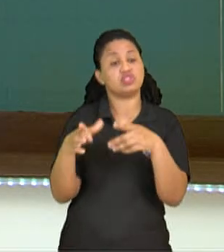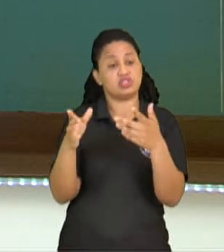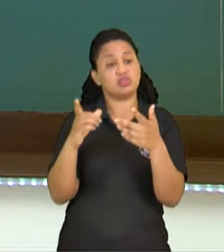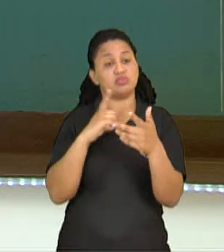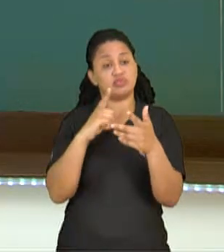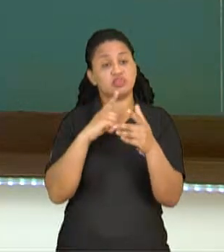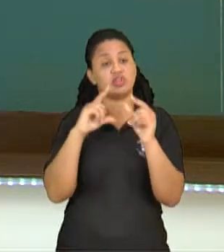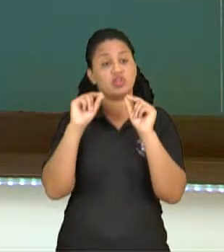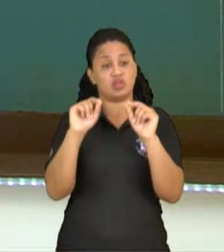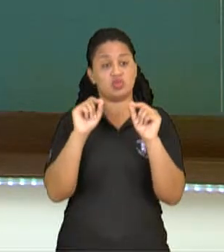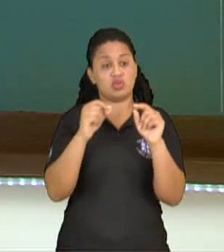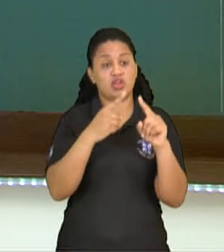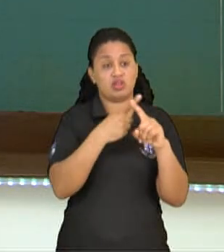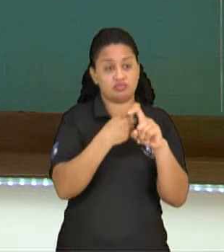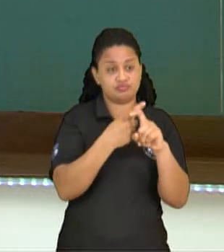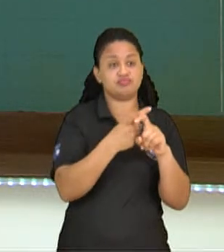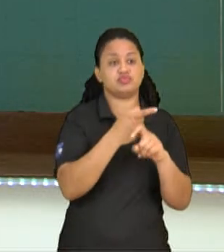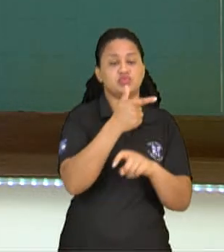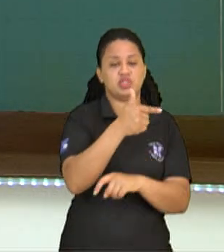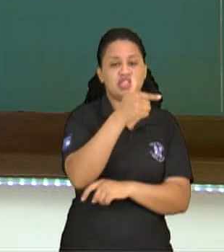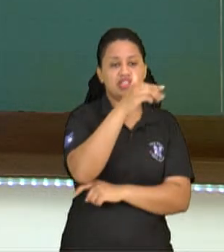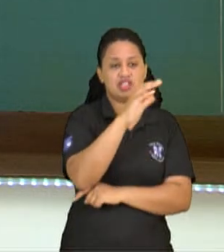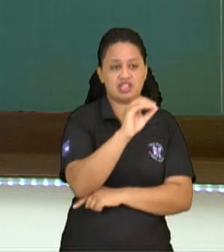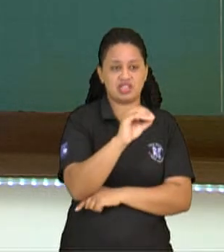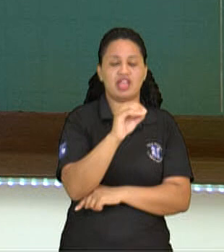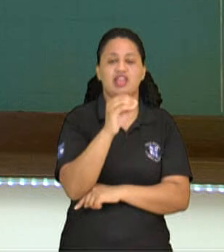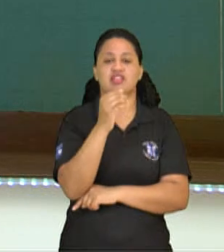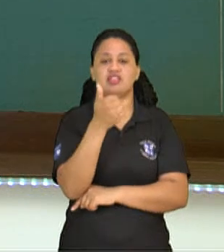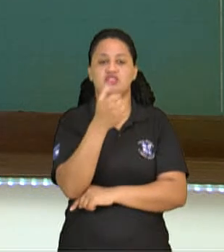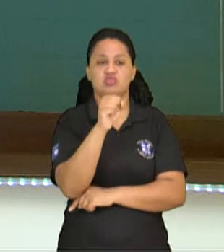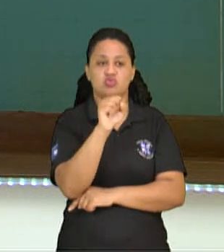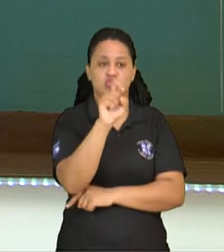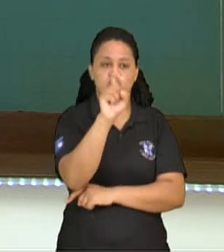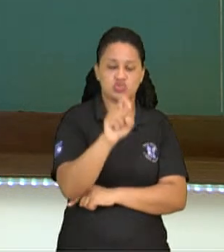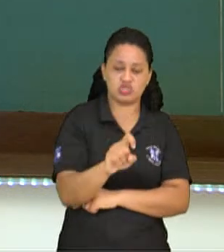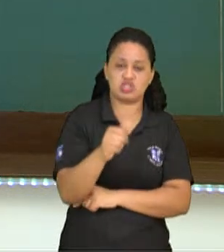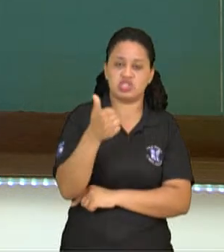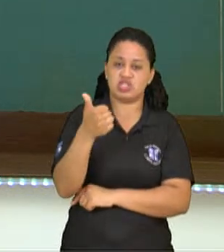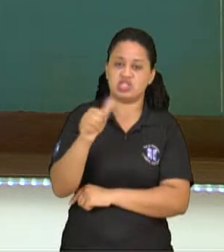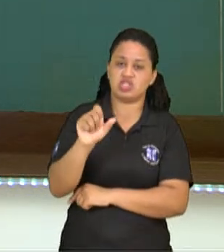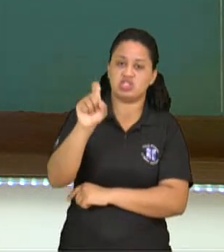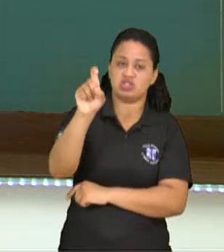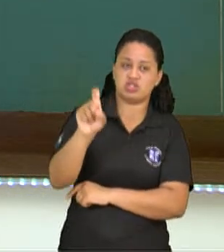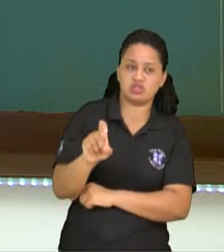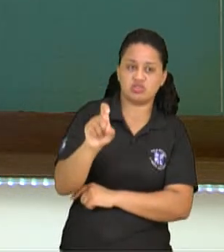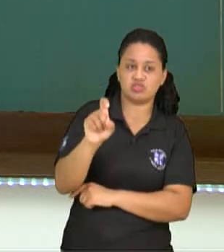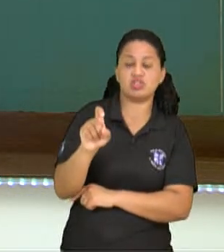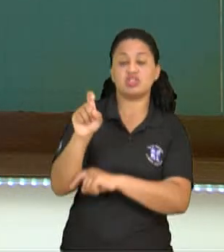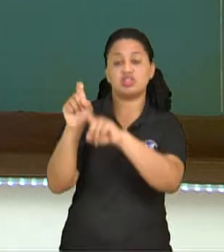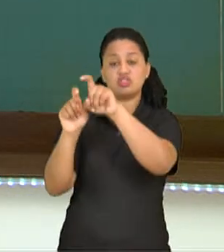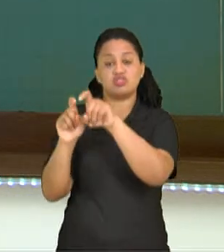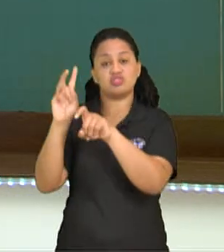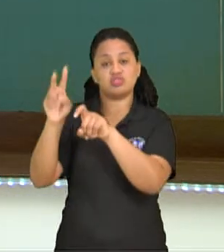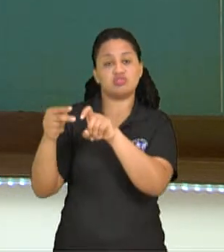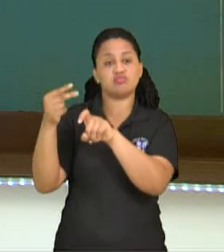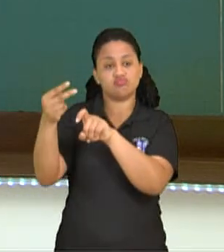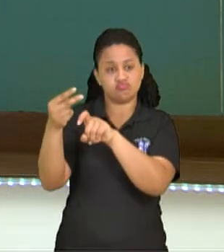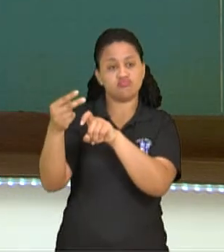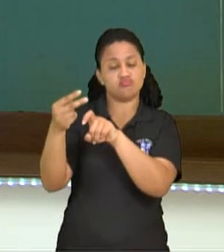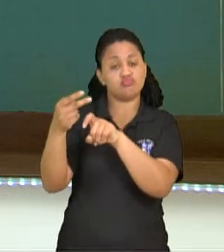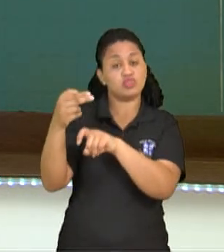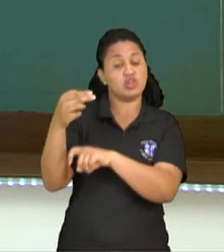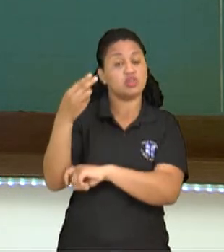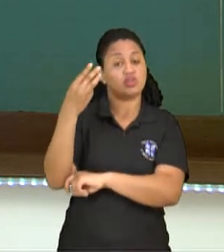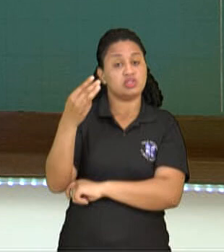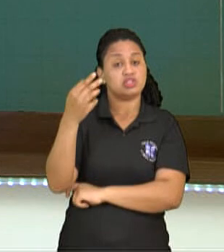que a multiplicação de 18 vezes 15 é 270, 18 vezes x é 18x, 15 vezes x é 15x e x vezes